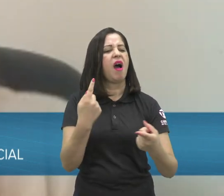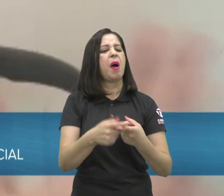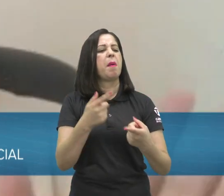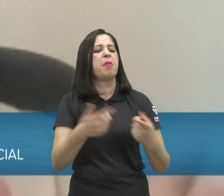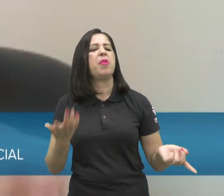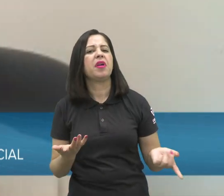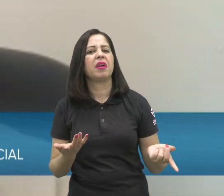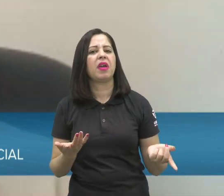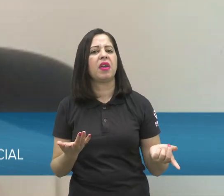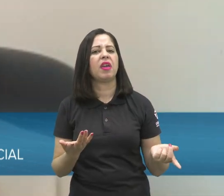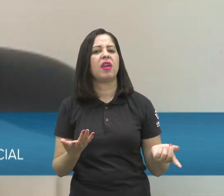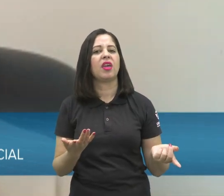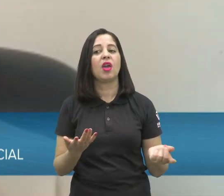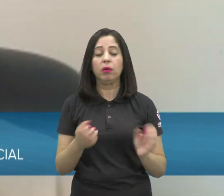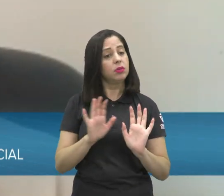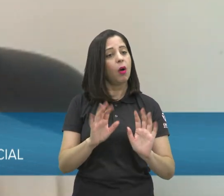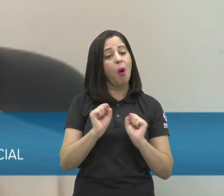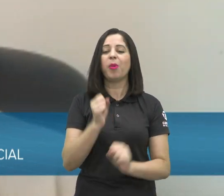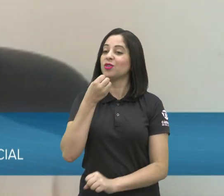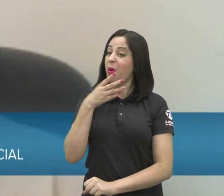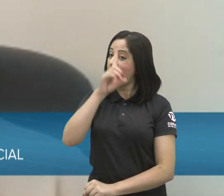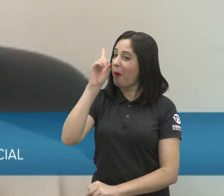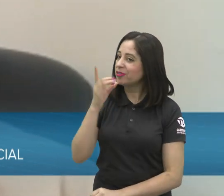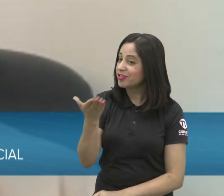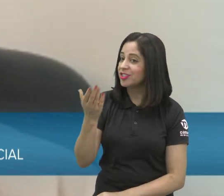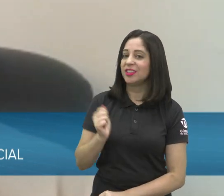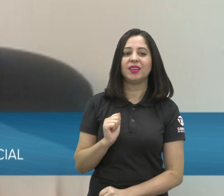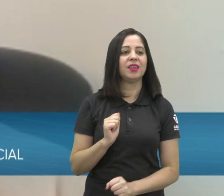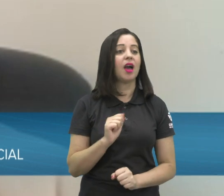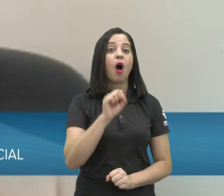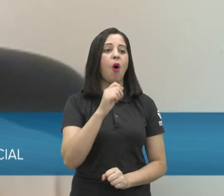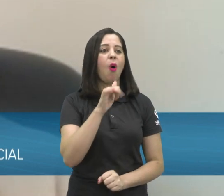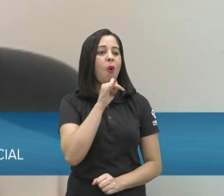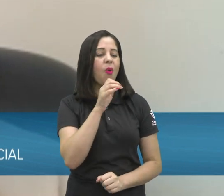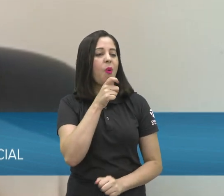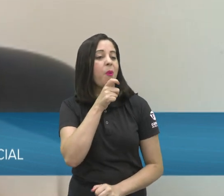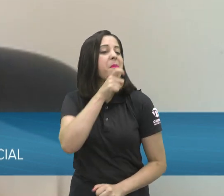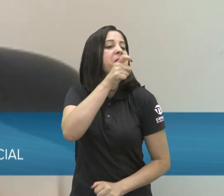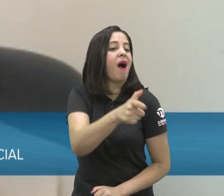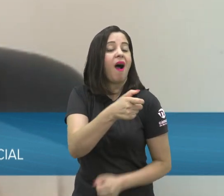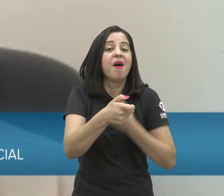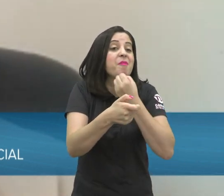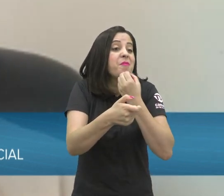vou dar um exemplo bobo, né, numa padaria? Por que eu não posso dar um bom dia? Por que eu não posso simplesmente falar uma frase bacana para uma